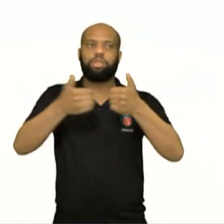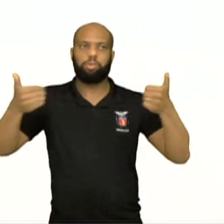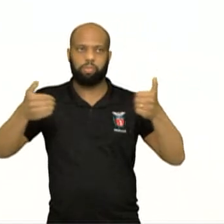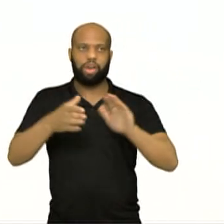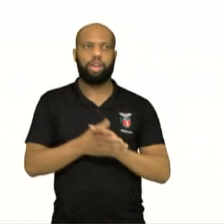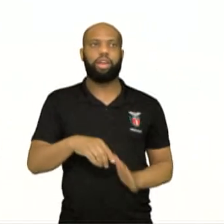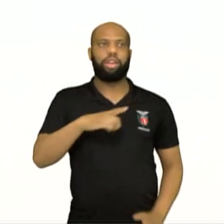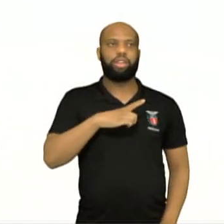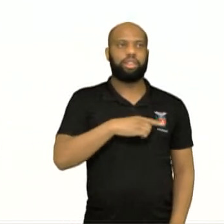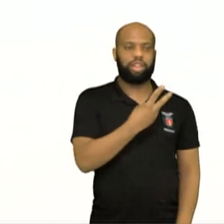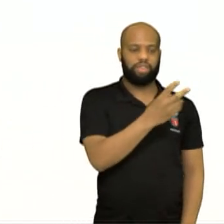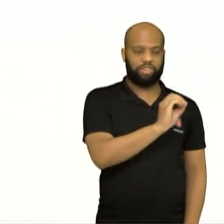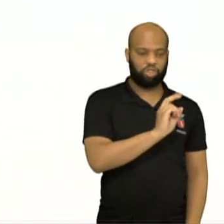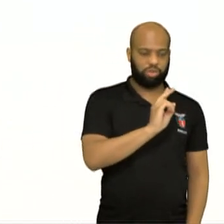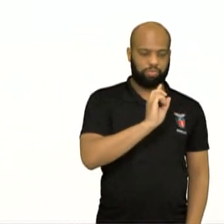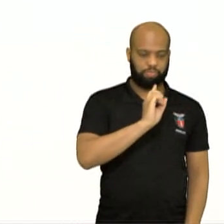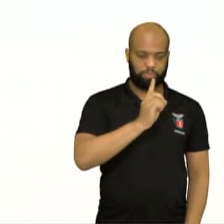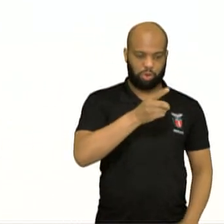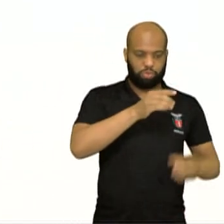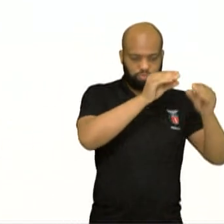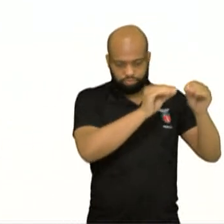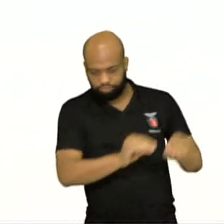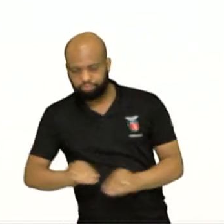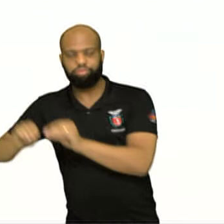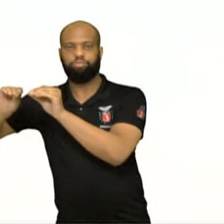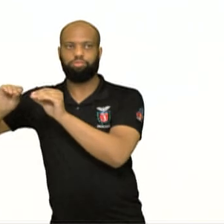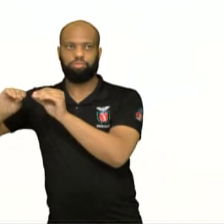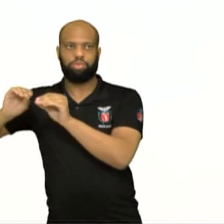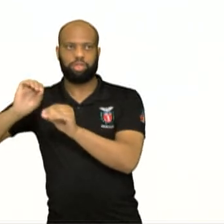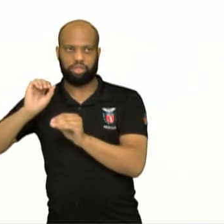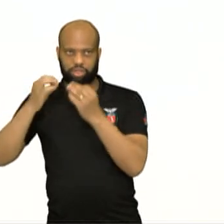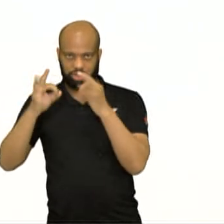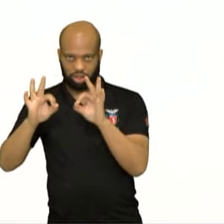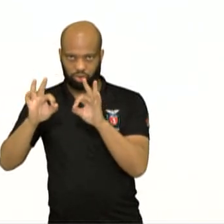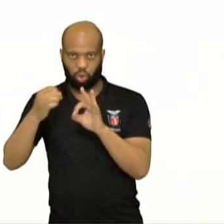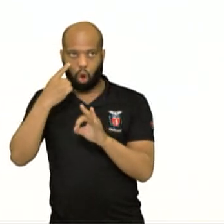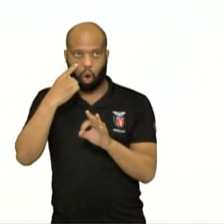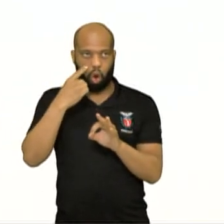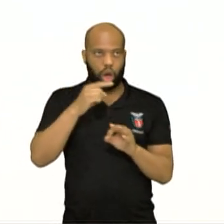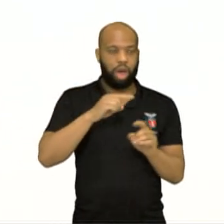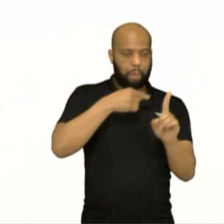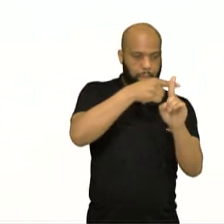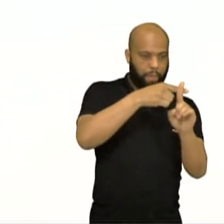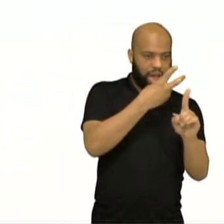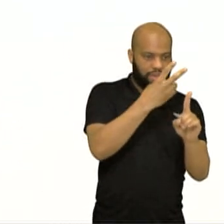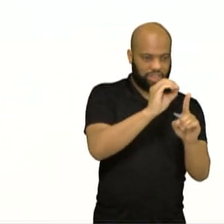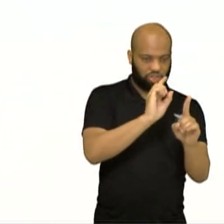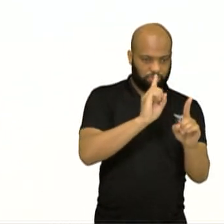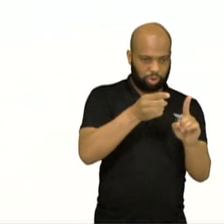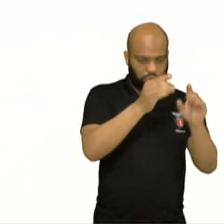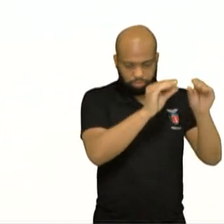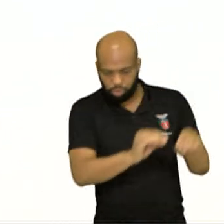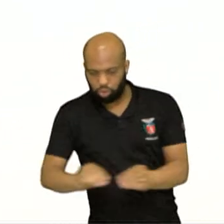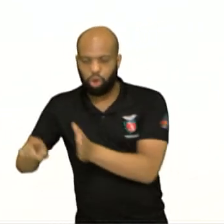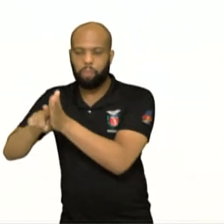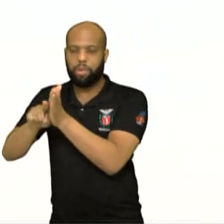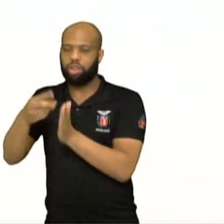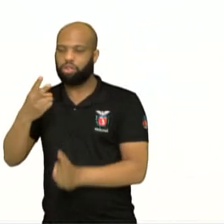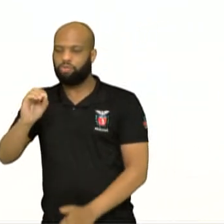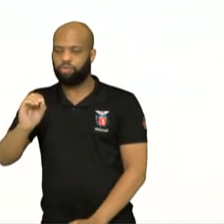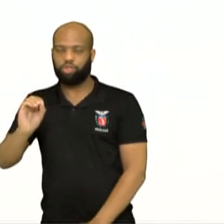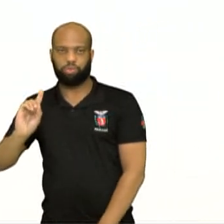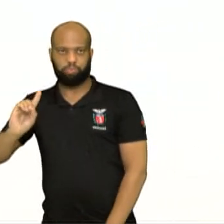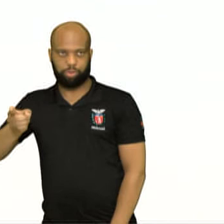20 mil passou para o outro lado, quando você faz aquela adição, vai aparecer menos 20 mil num termo, num membro, e no outro vai